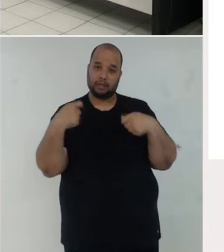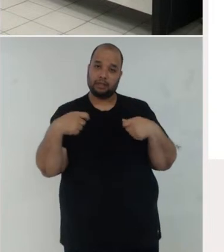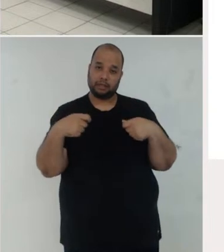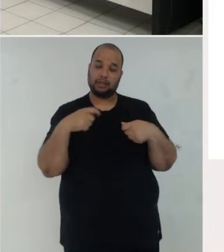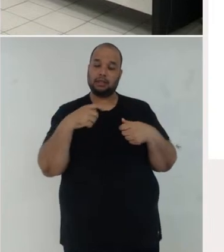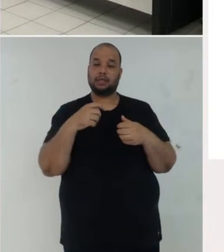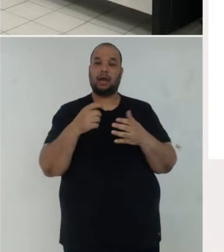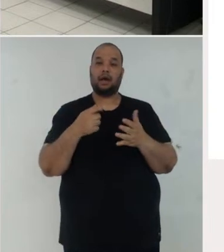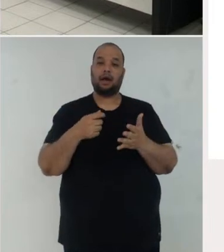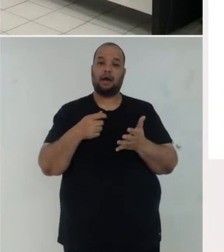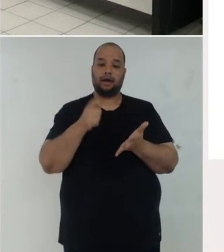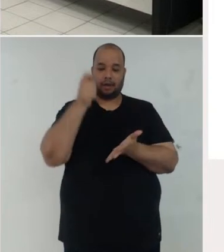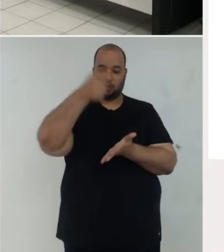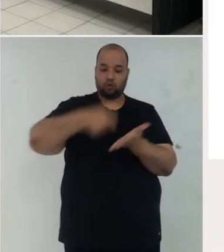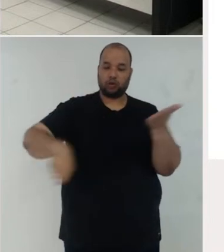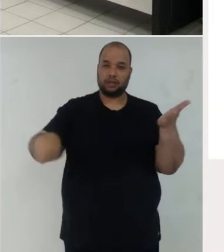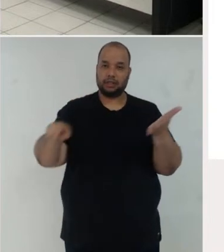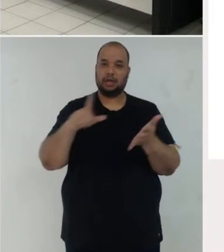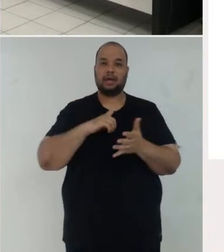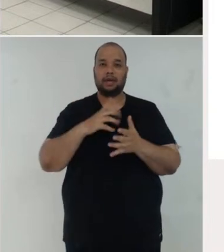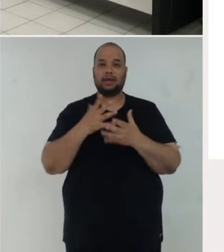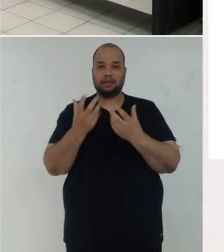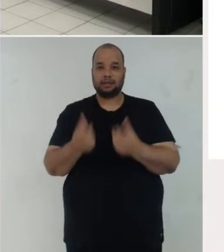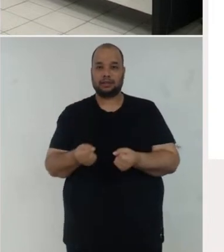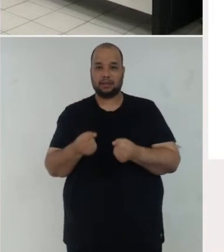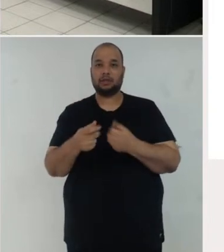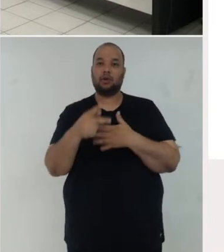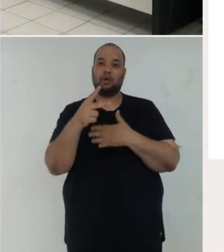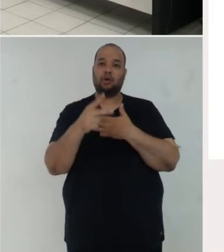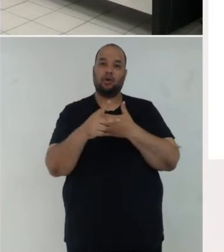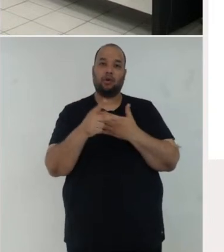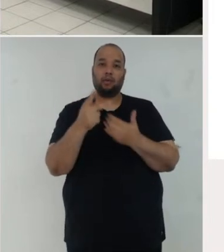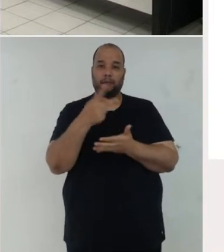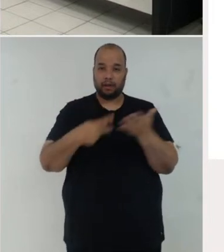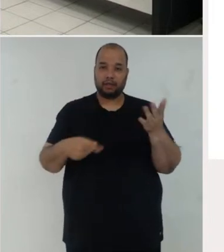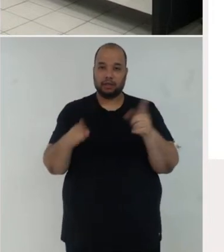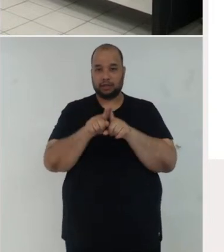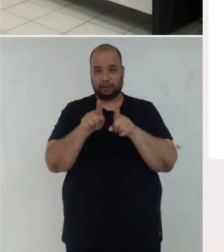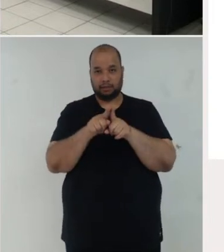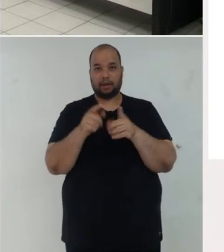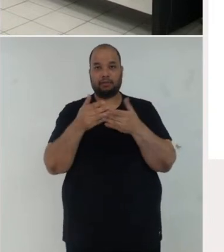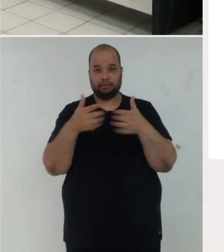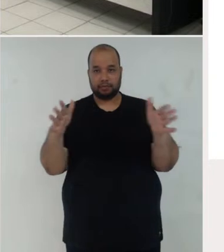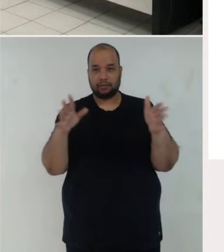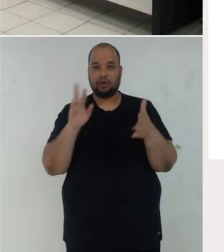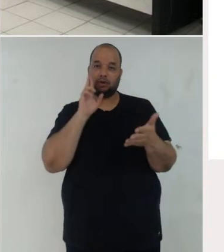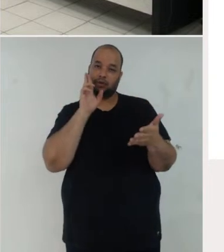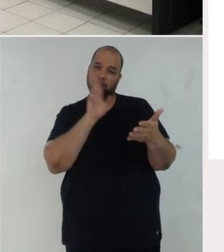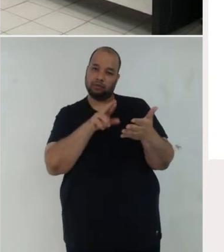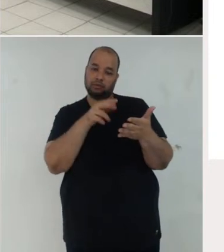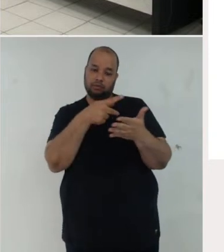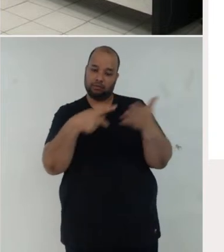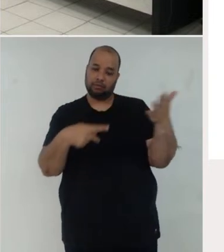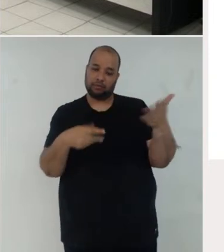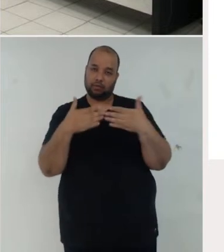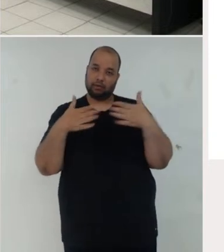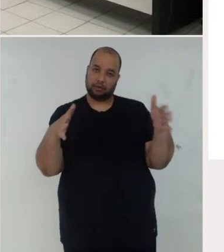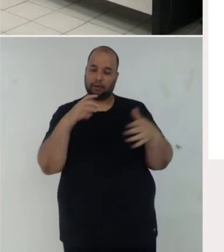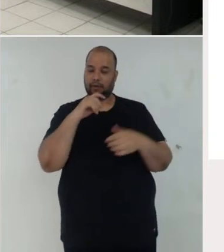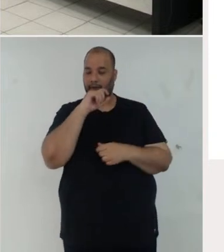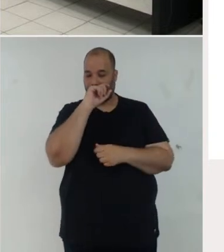pelos pares de forma aberta e o parecerista também tem que autorizar que o seu parecer